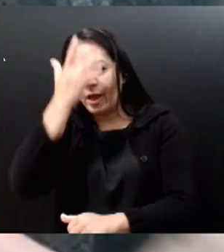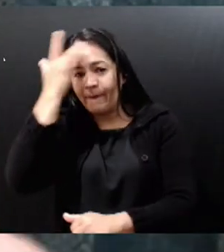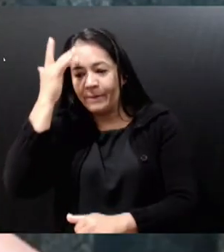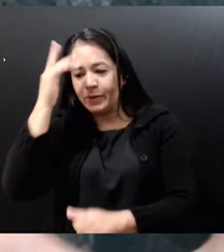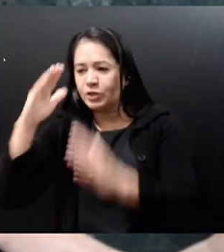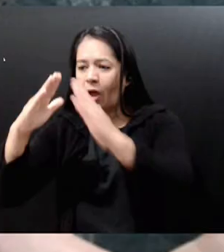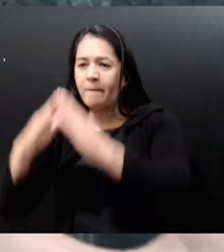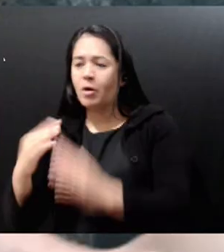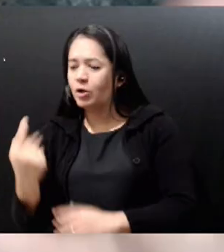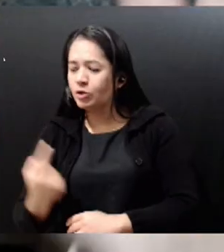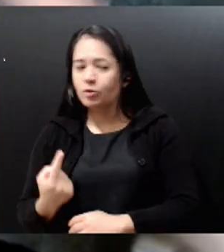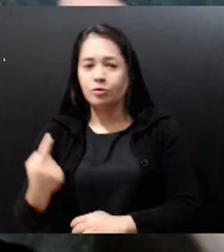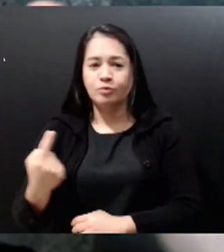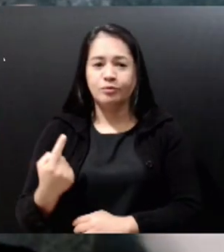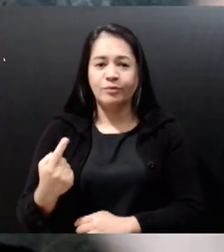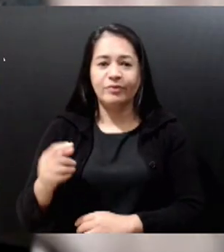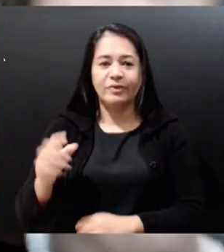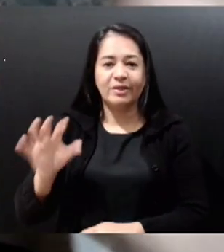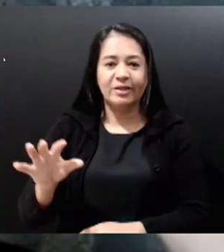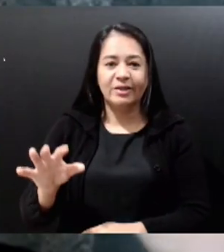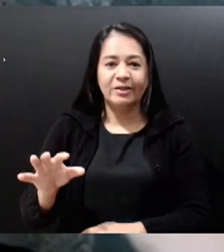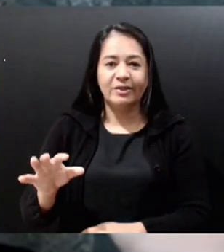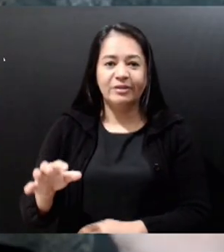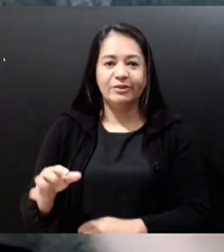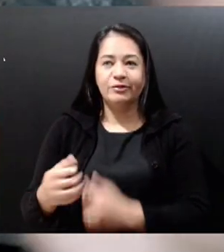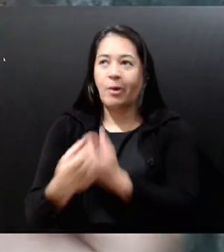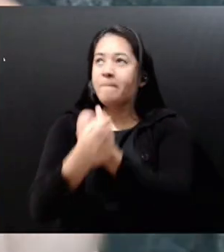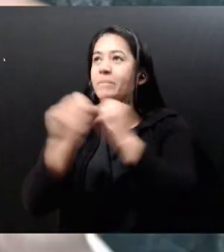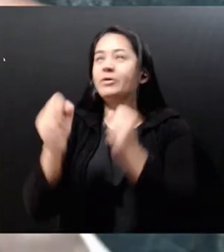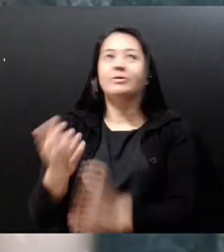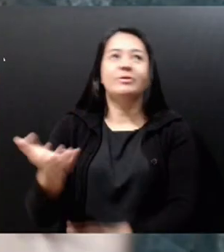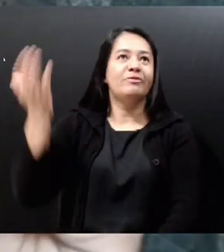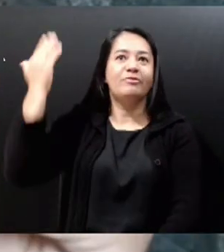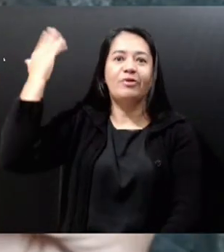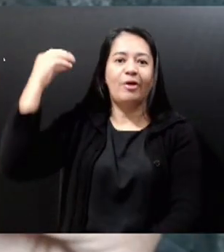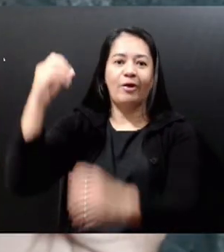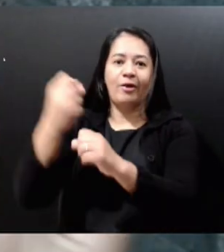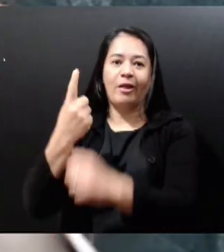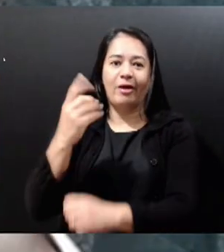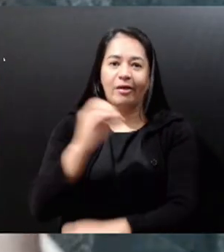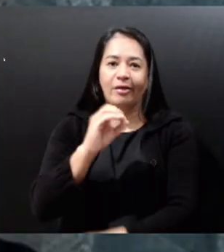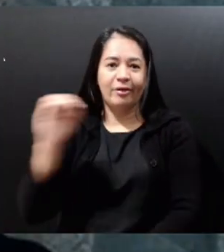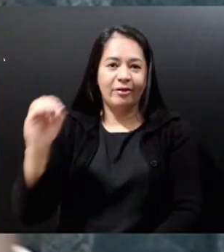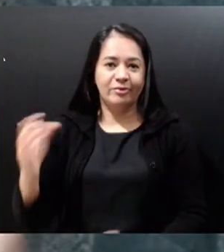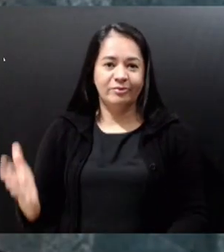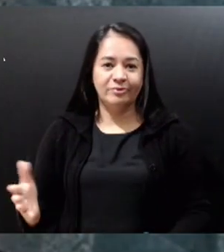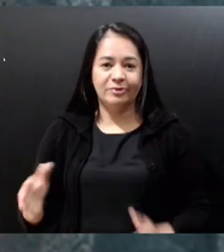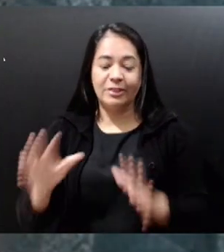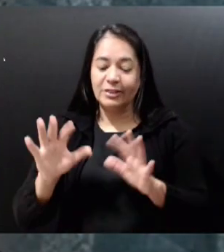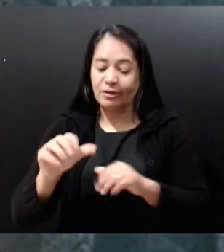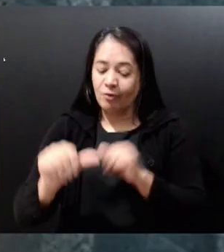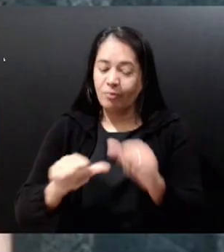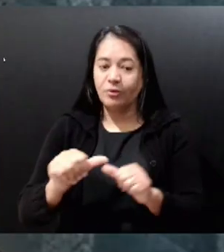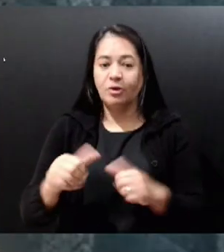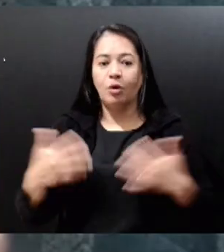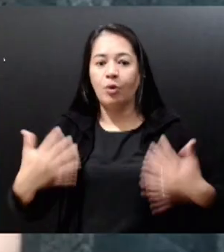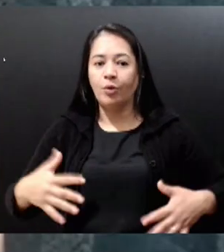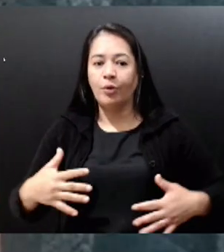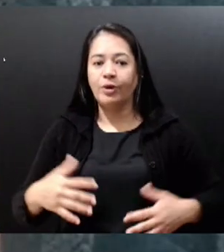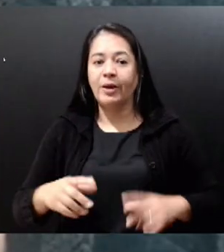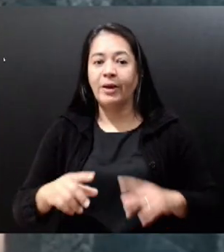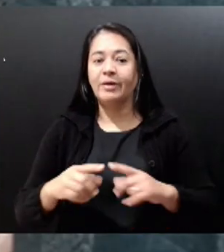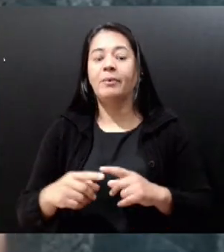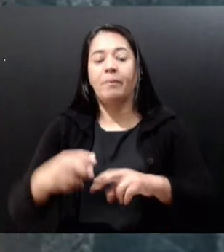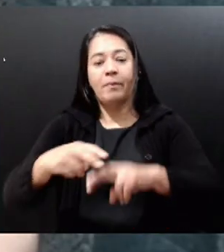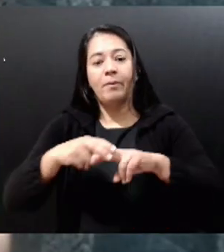isso não era cabível há 100 anos, há 200 anos atrás. É uma mudança muito grande. Na antropologia, quando você tem mudanças